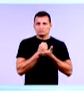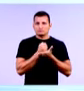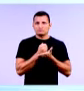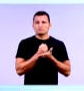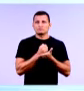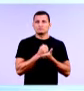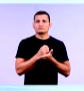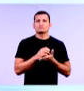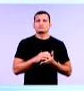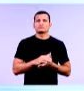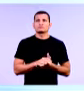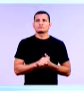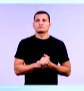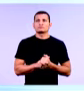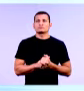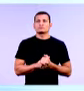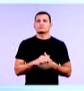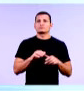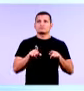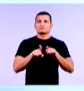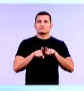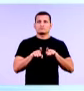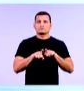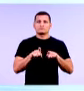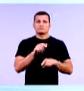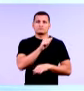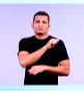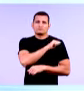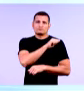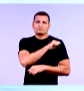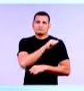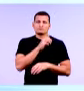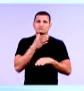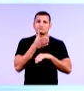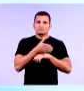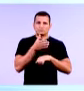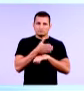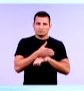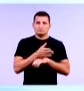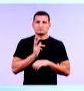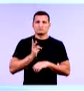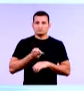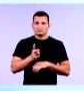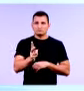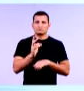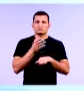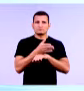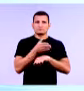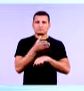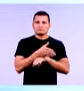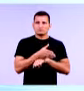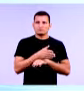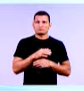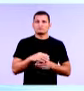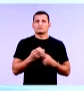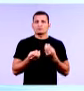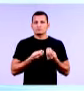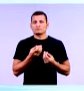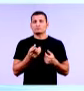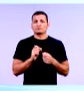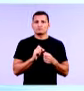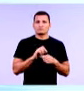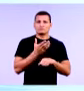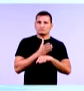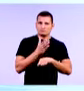esse suporte, né, durante a aula, e também aos alunos que participaram e continuem participando, né, como fazendo atividade no